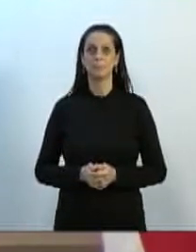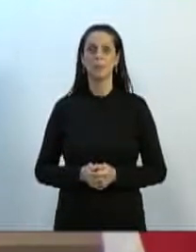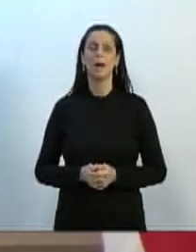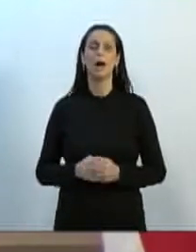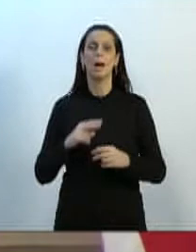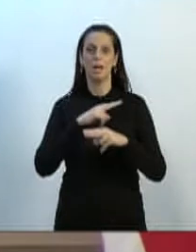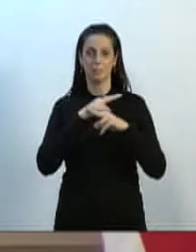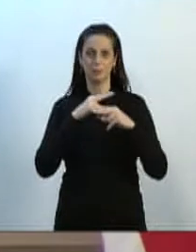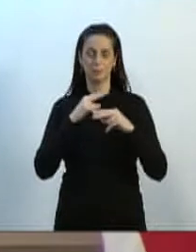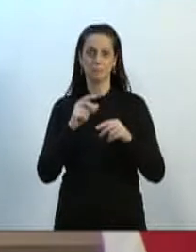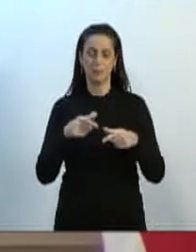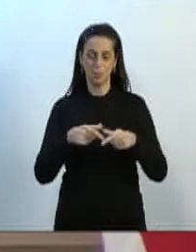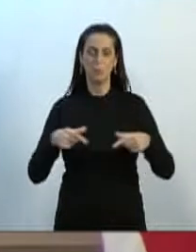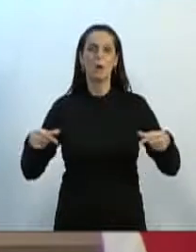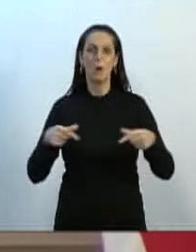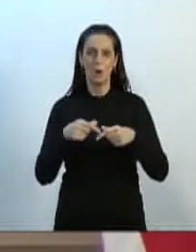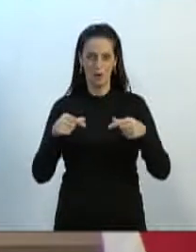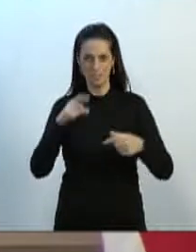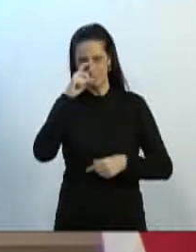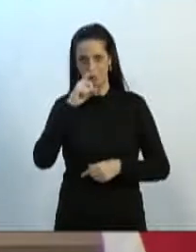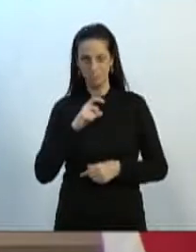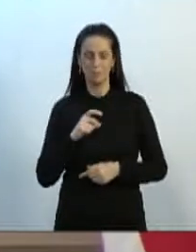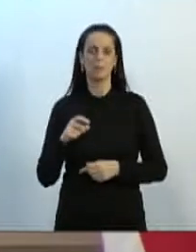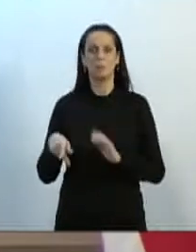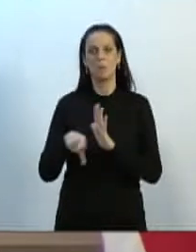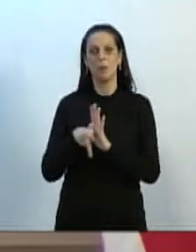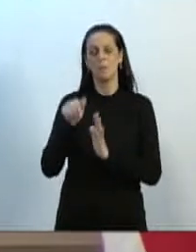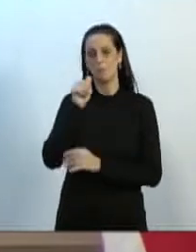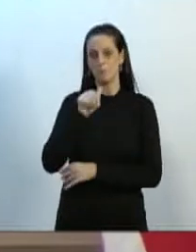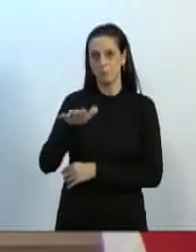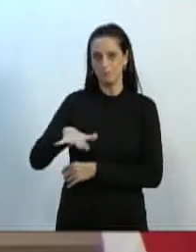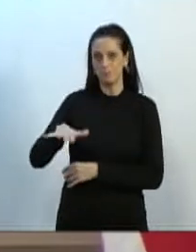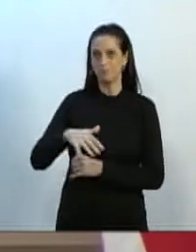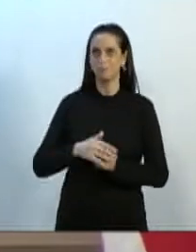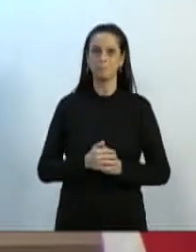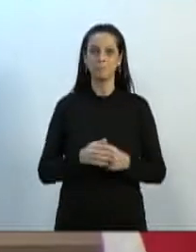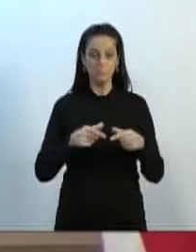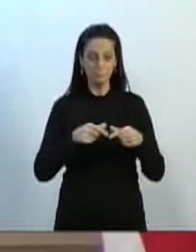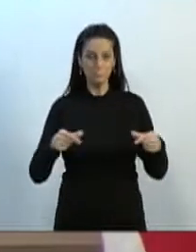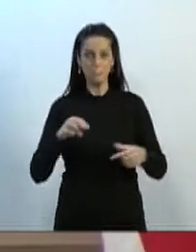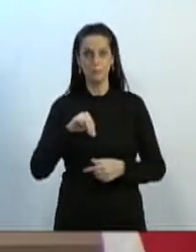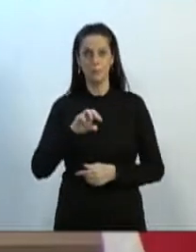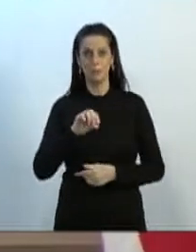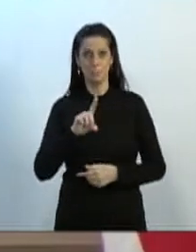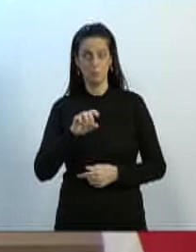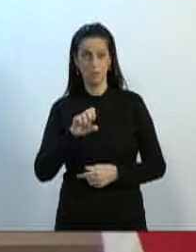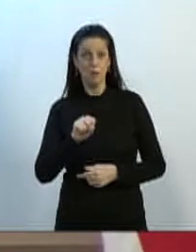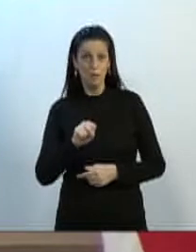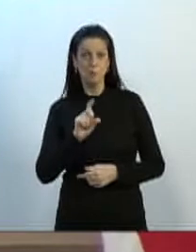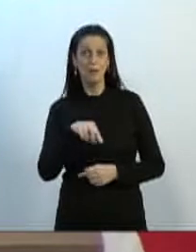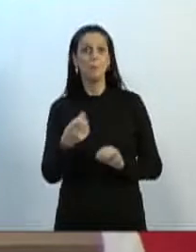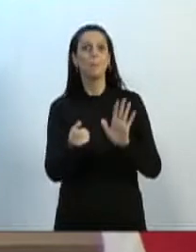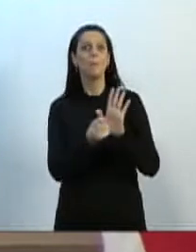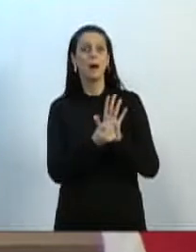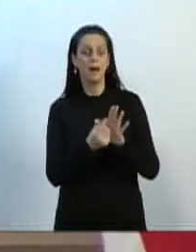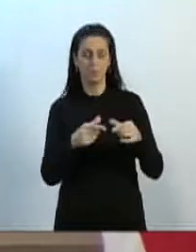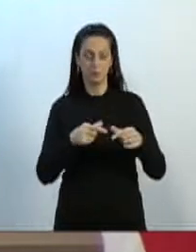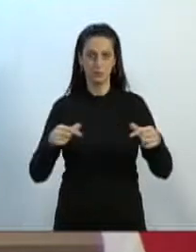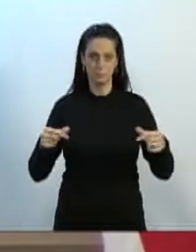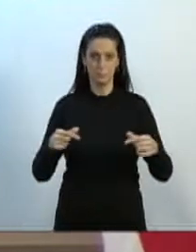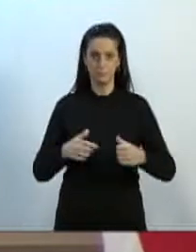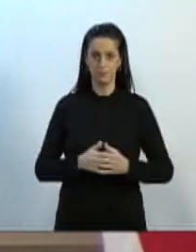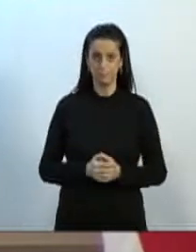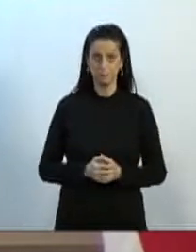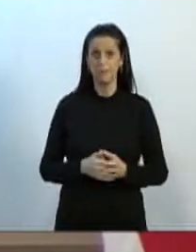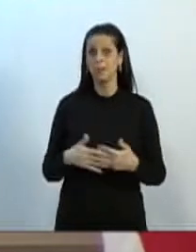as mulheres. Apenas para esclarecer, MODES é uma marca de absorvente e não um absorvente. Essa demanda